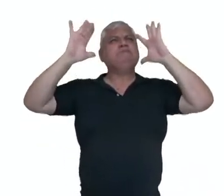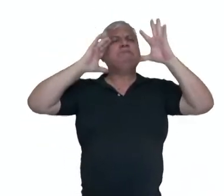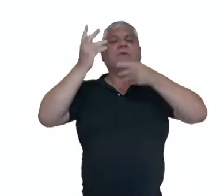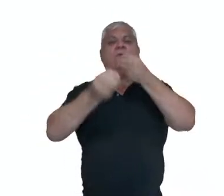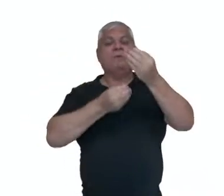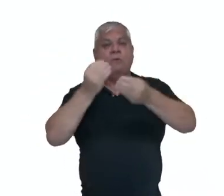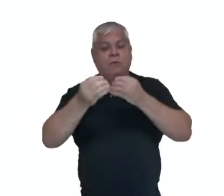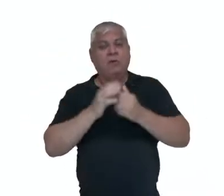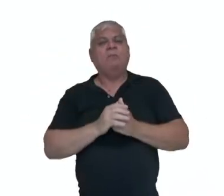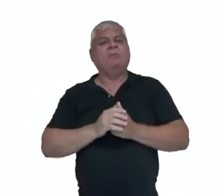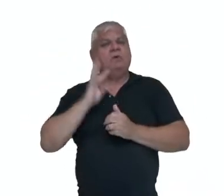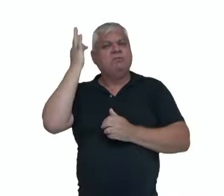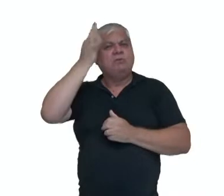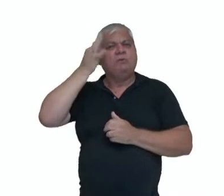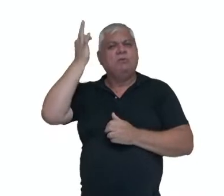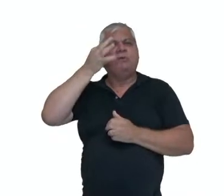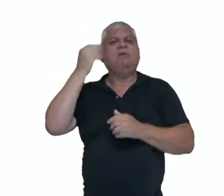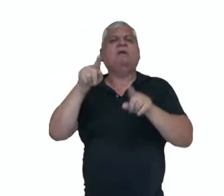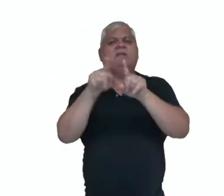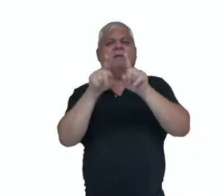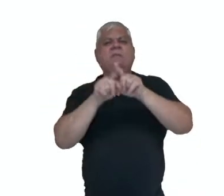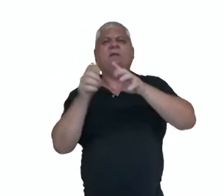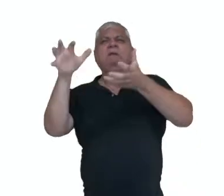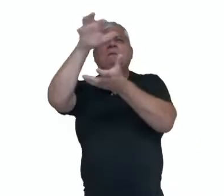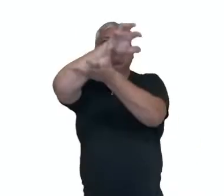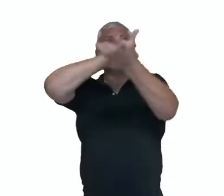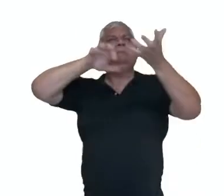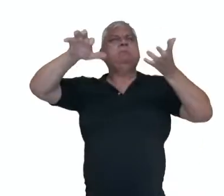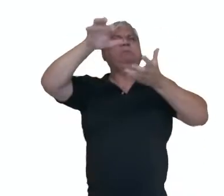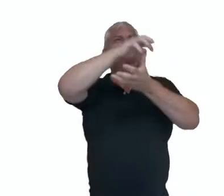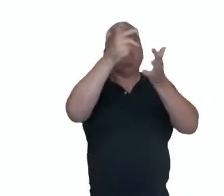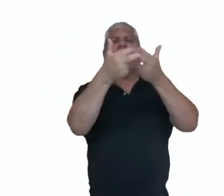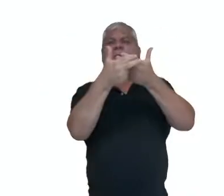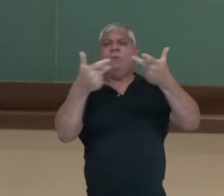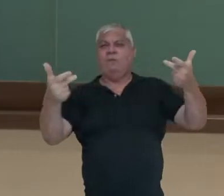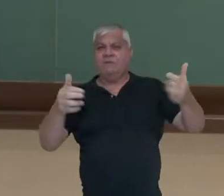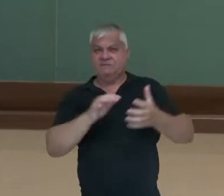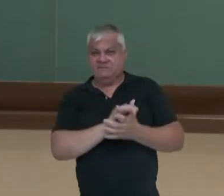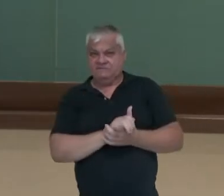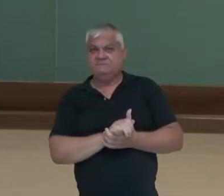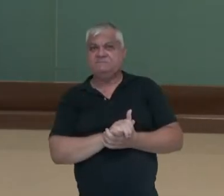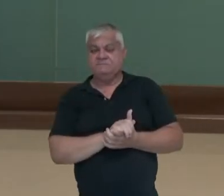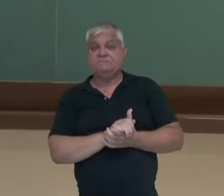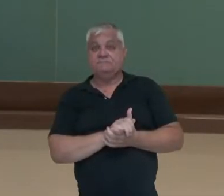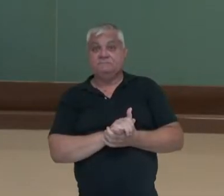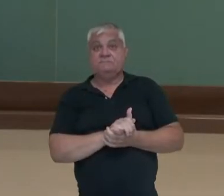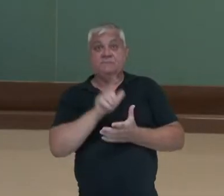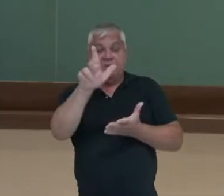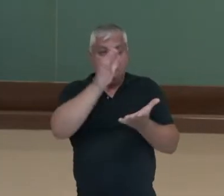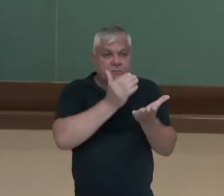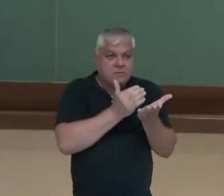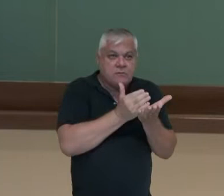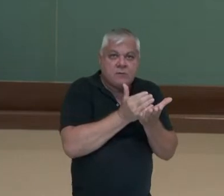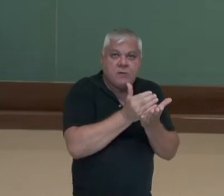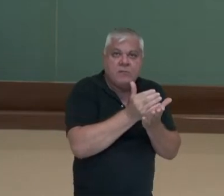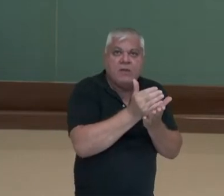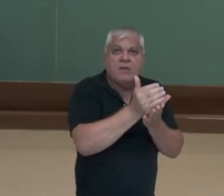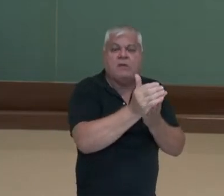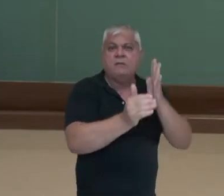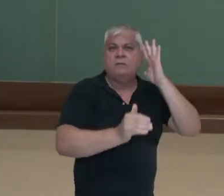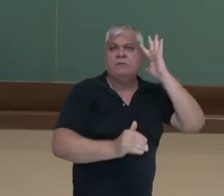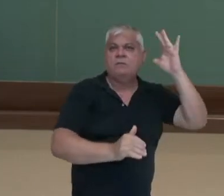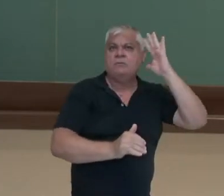das teogonias e cosmogonias antigas. Então é isso que eu estava falando para você, né? Nesse começo da história da filosofia,